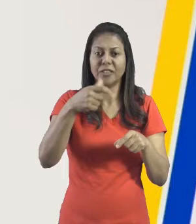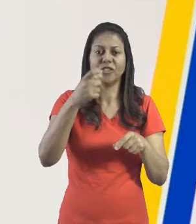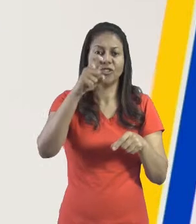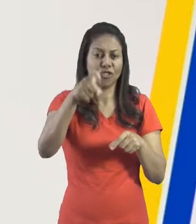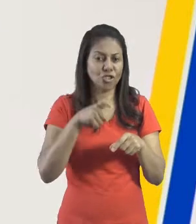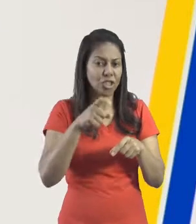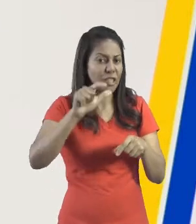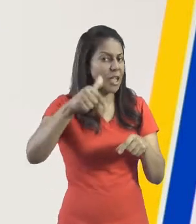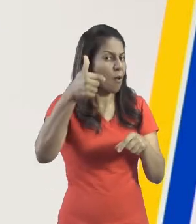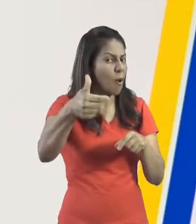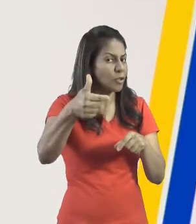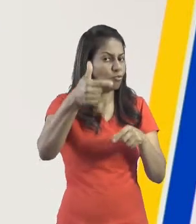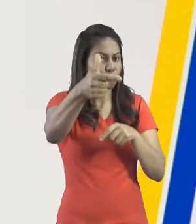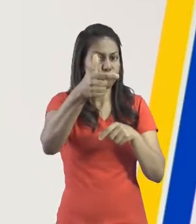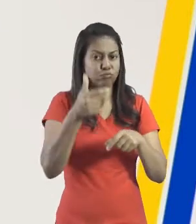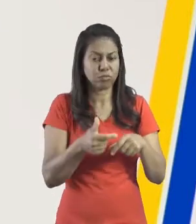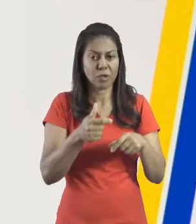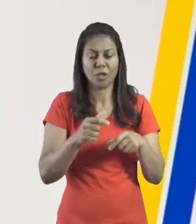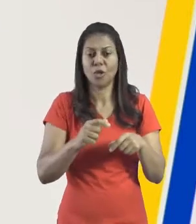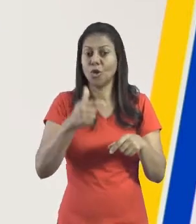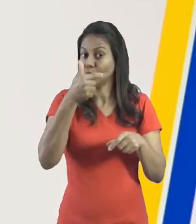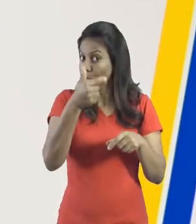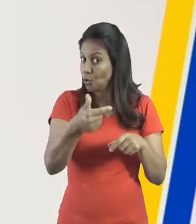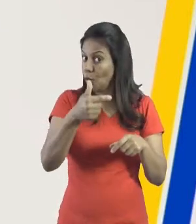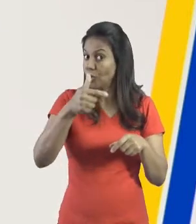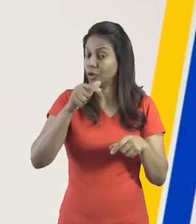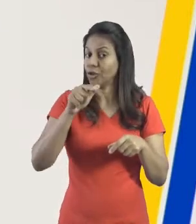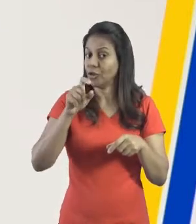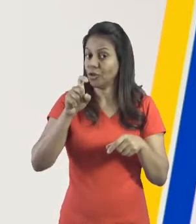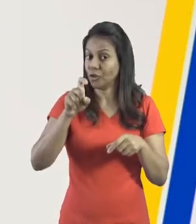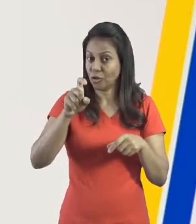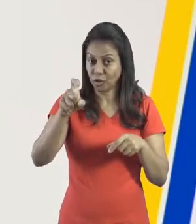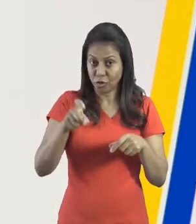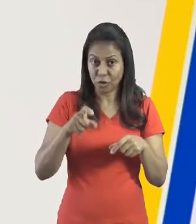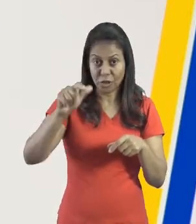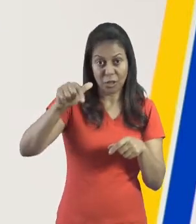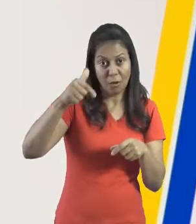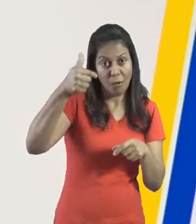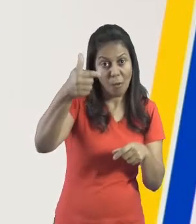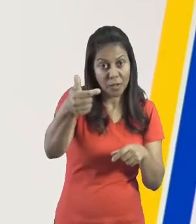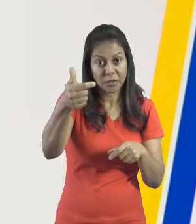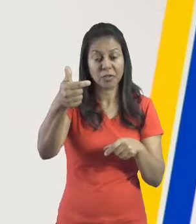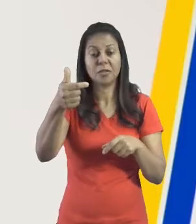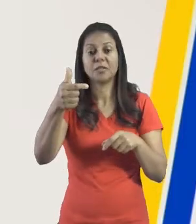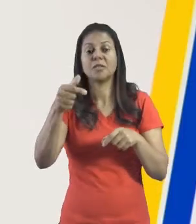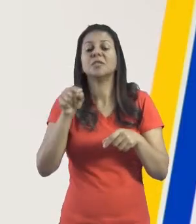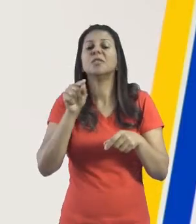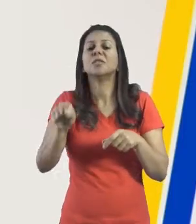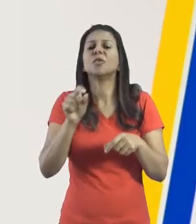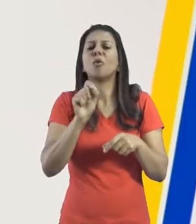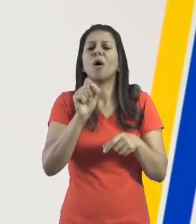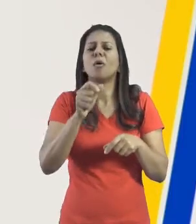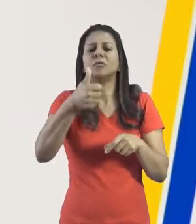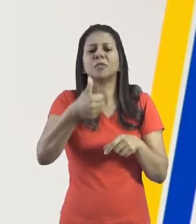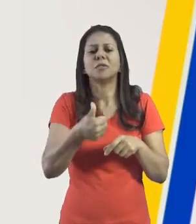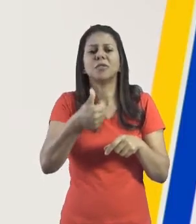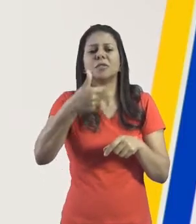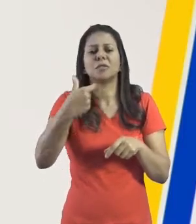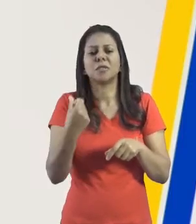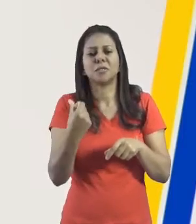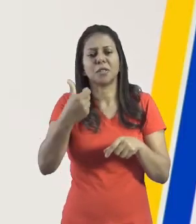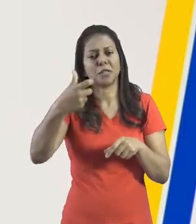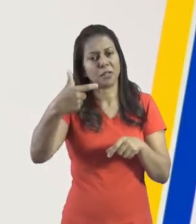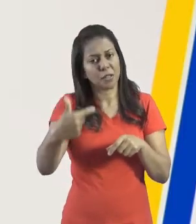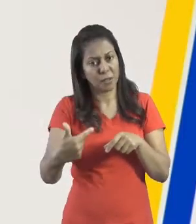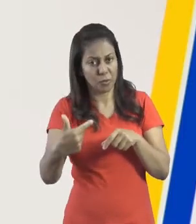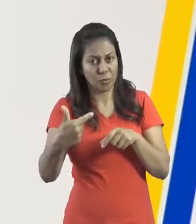dois quadrados vão dar 2x ao quadrado. Isso é igual a 162, que é a